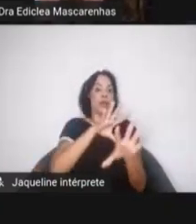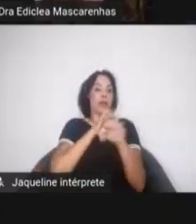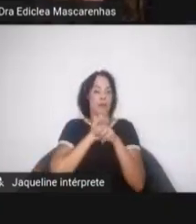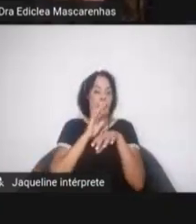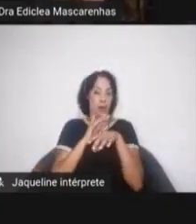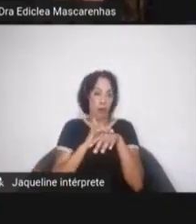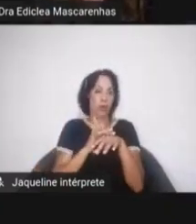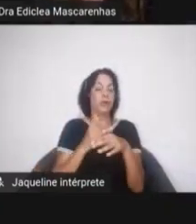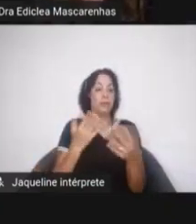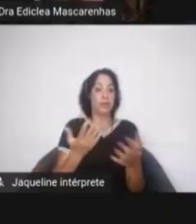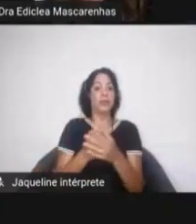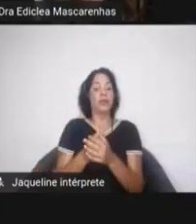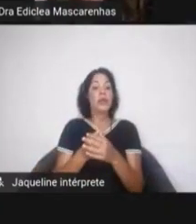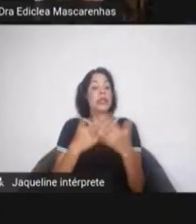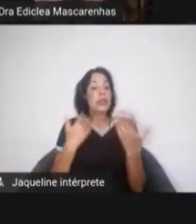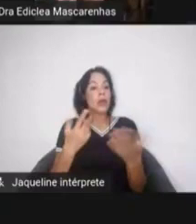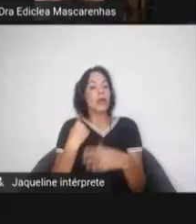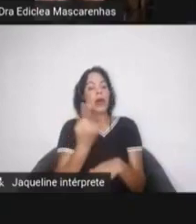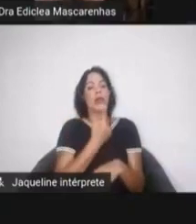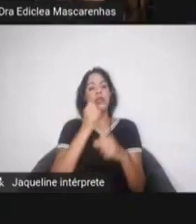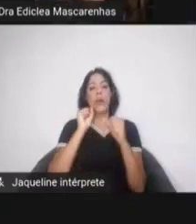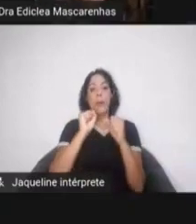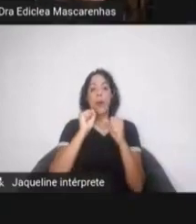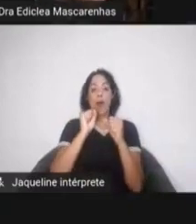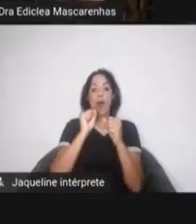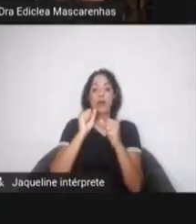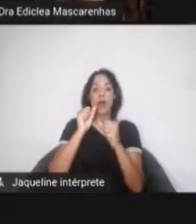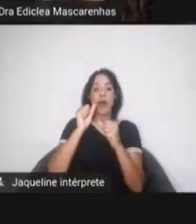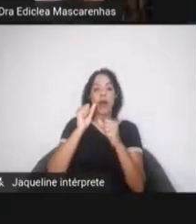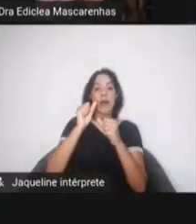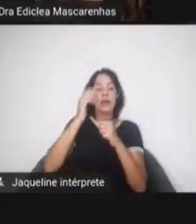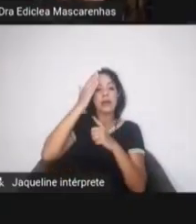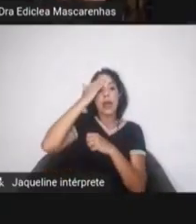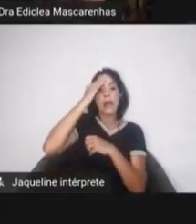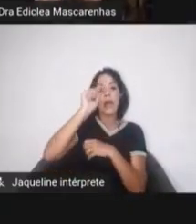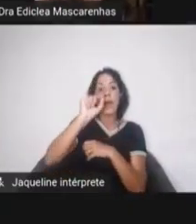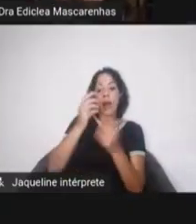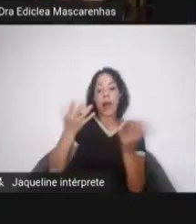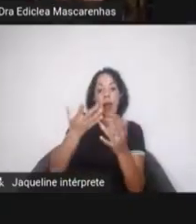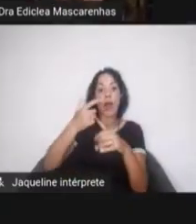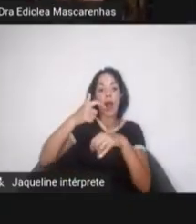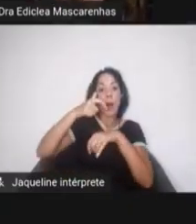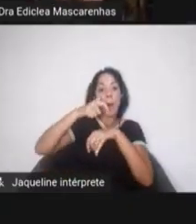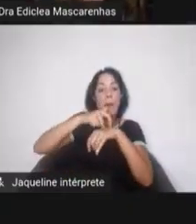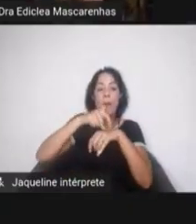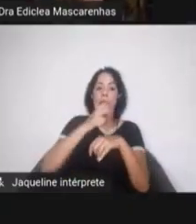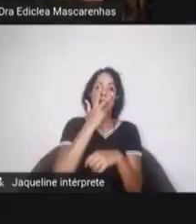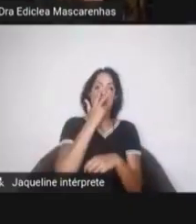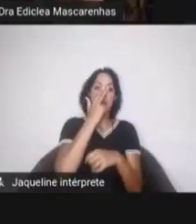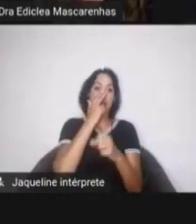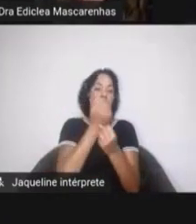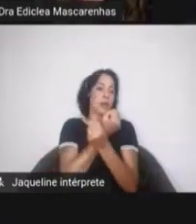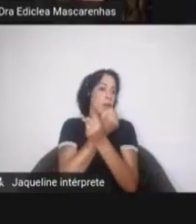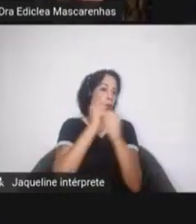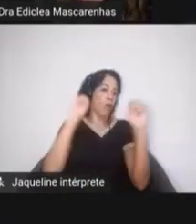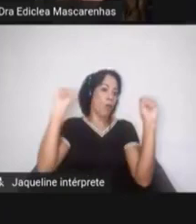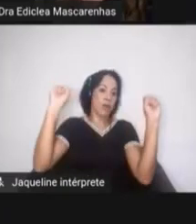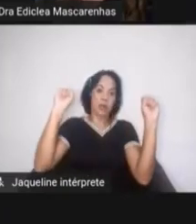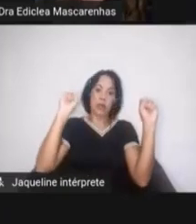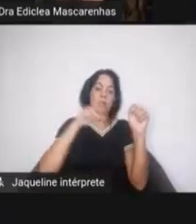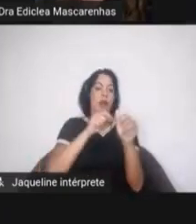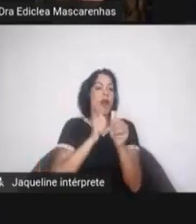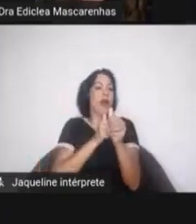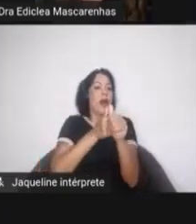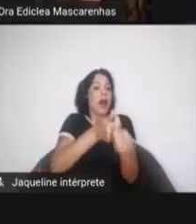podemos avaliar como fica, nesse momento, impossível até esse acompanhamento direto, né,